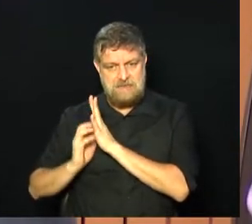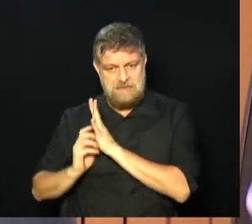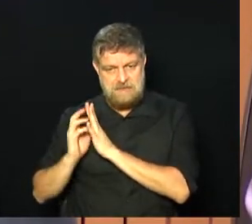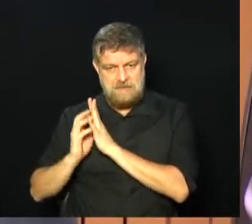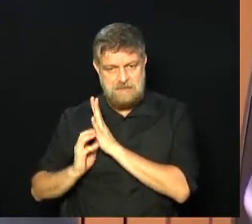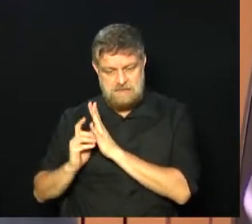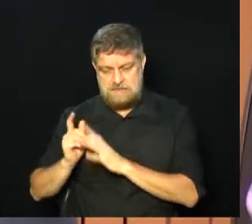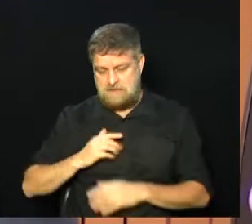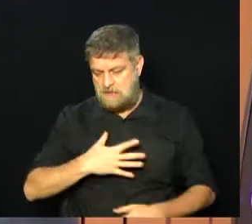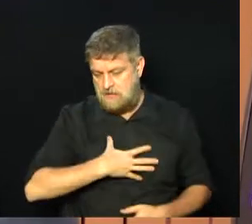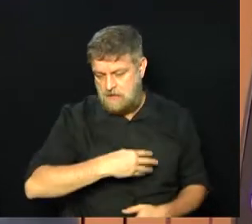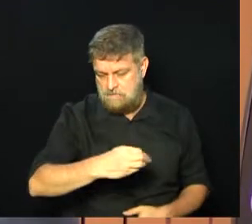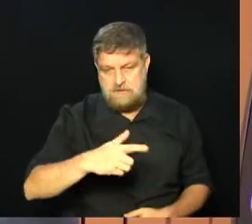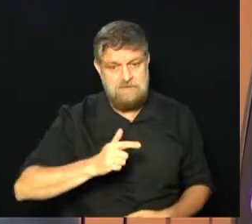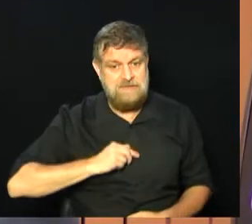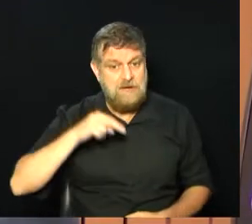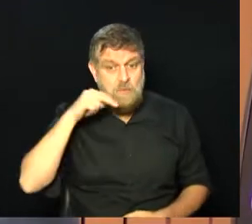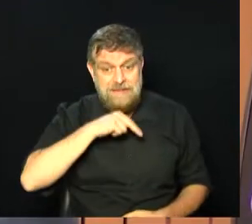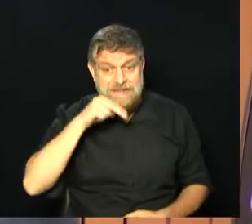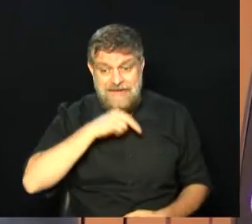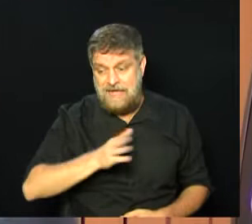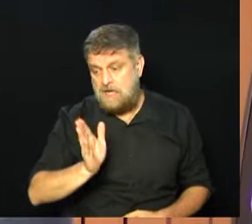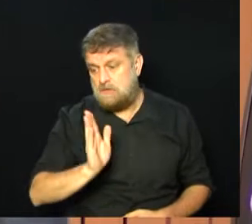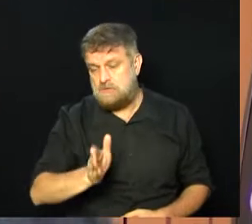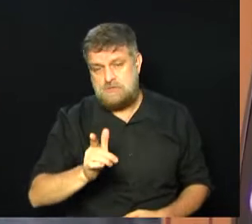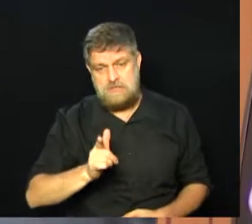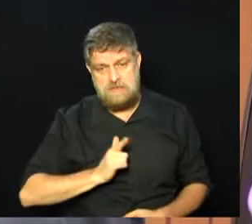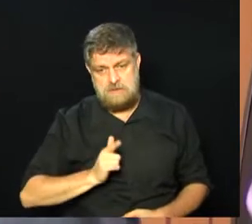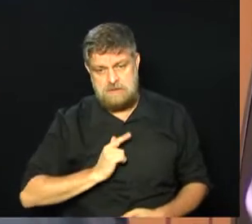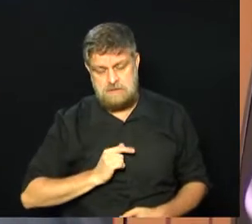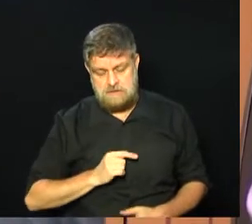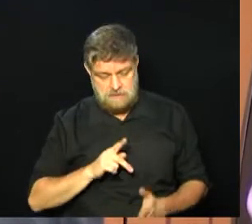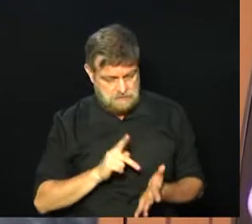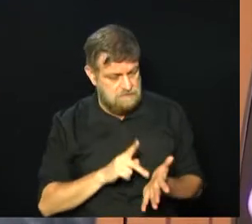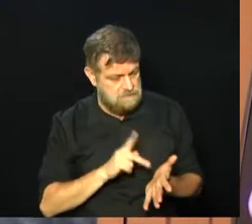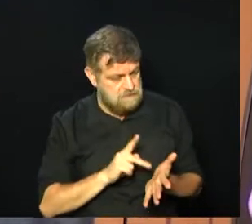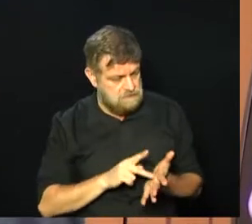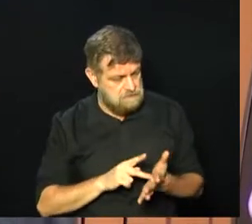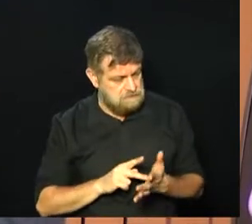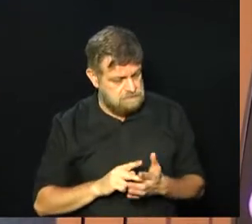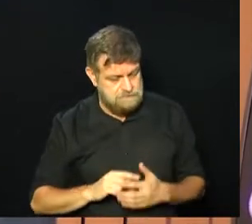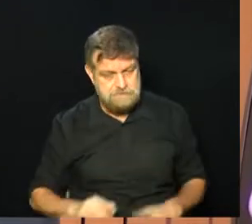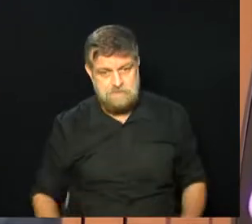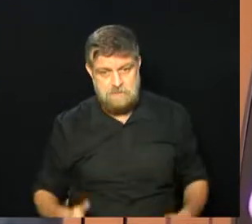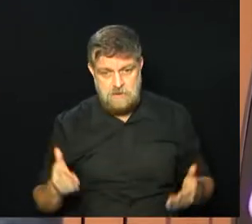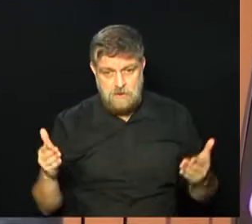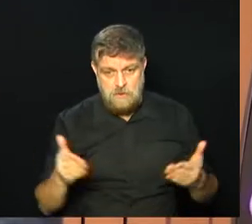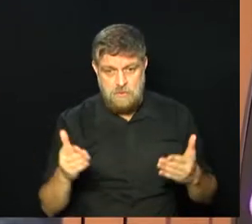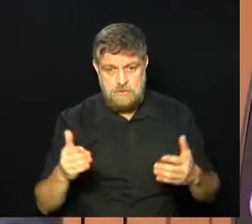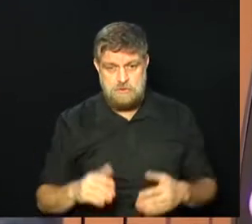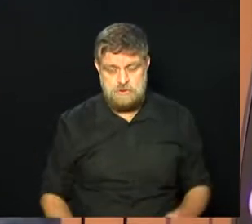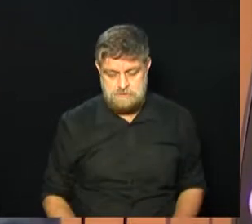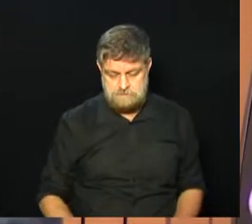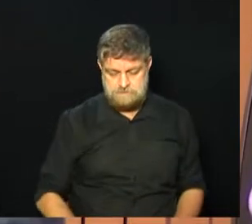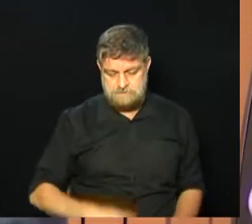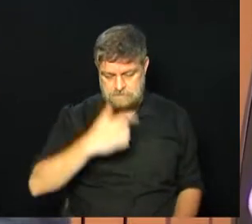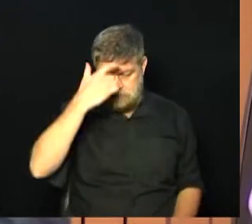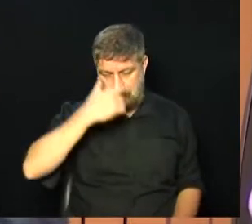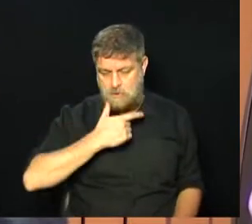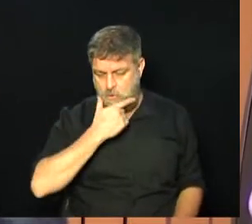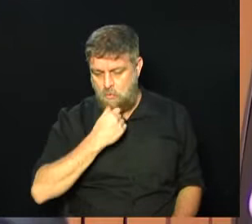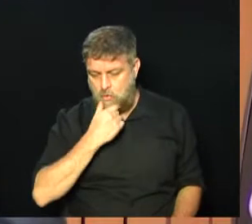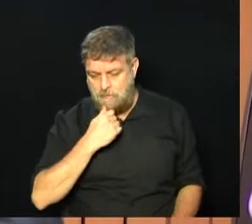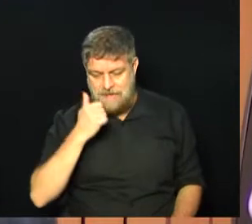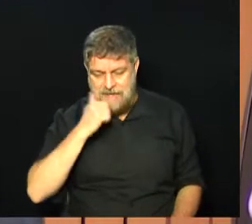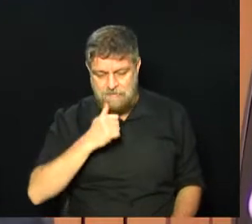filhos e hoje já com netos, né, Dário, André, enfim. Então, hoje o ser humano, o homem e a mulher, eles